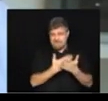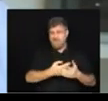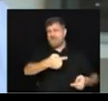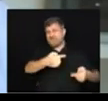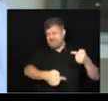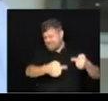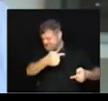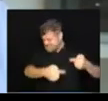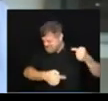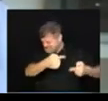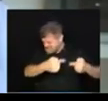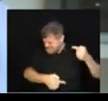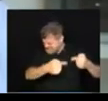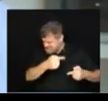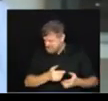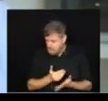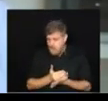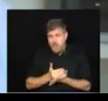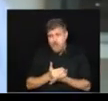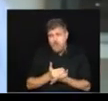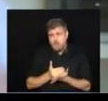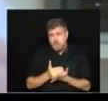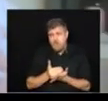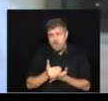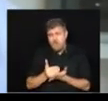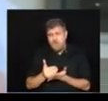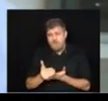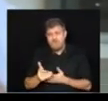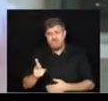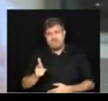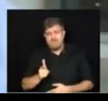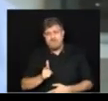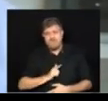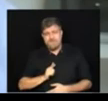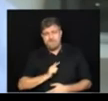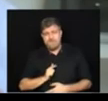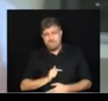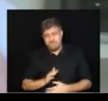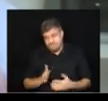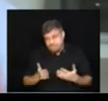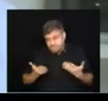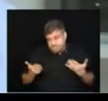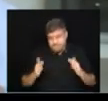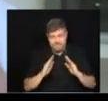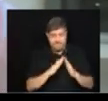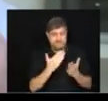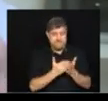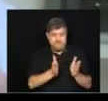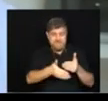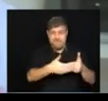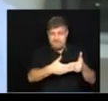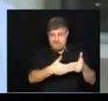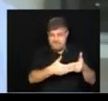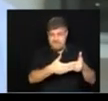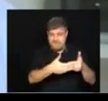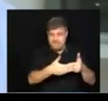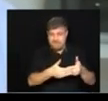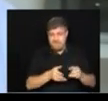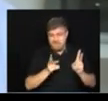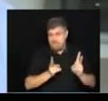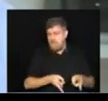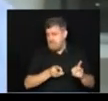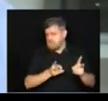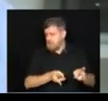muito debatida no início, não é? Houve até uma, bom, as escolas estão fechadas, deverão permanecer